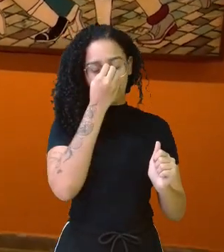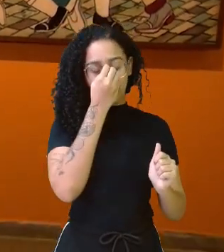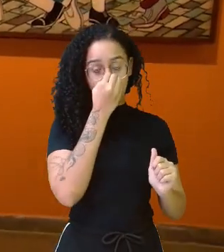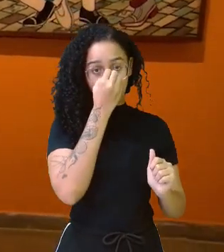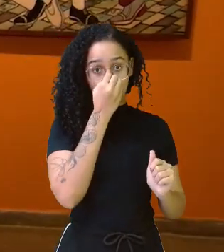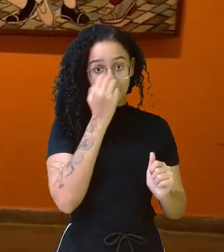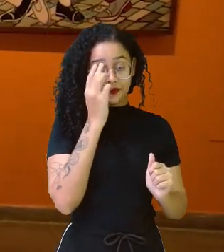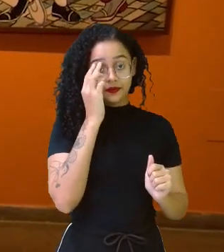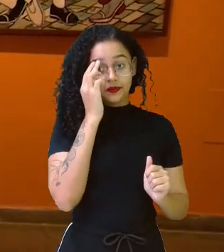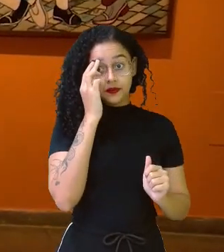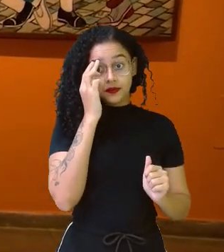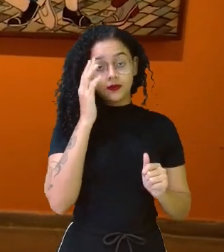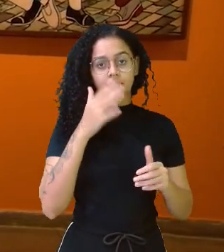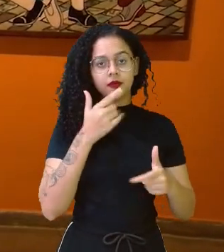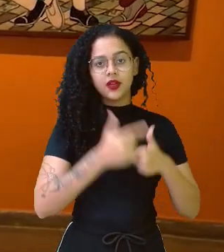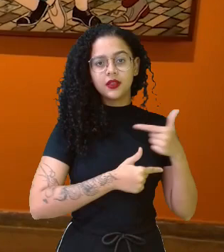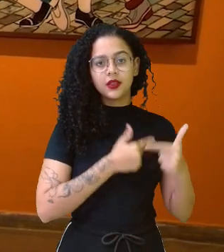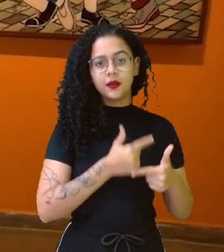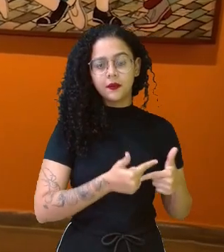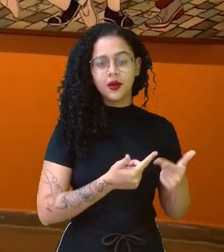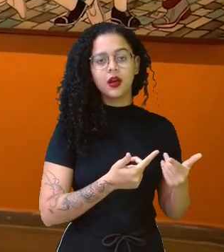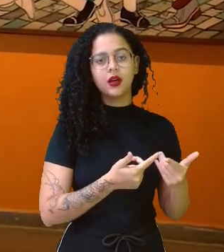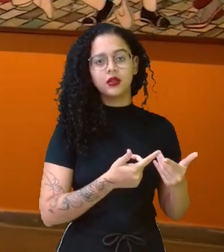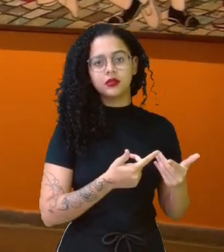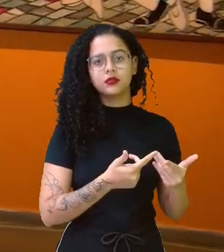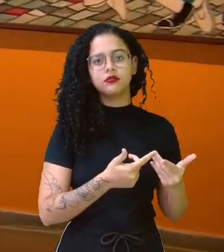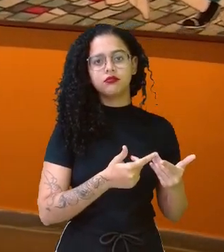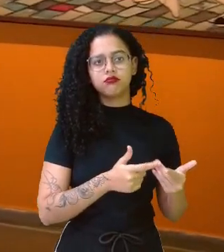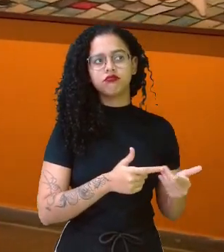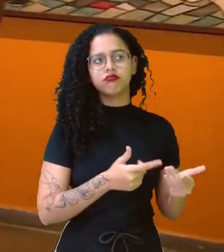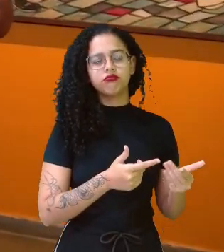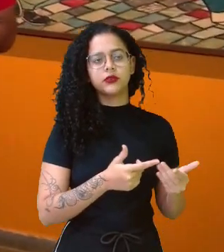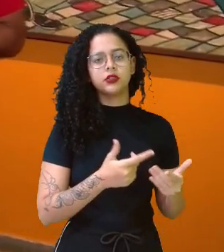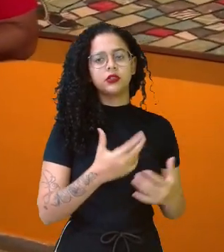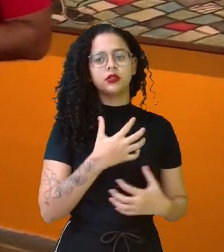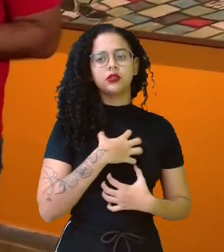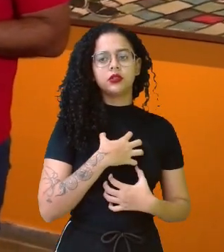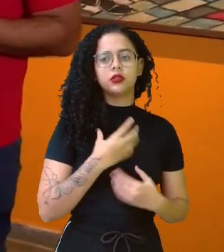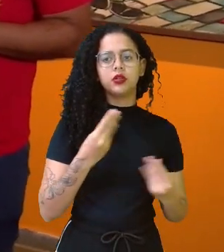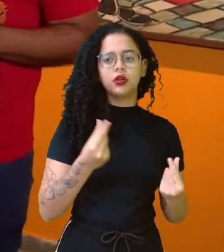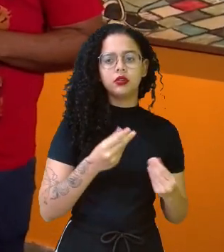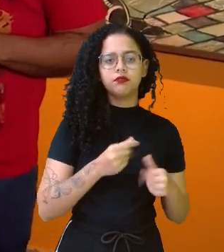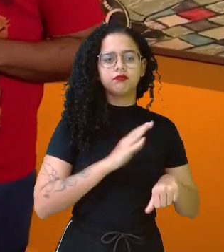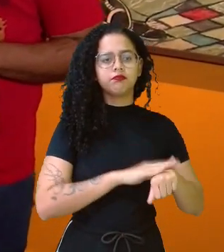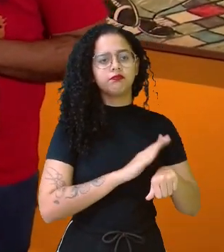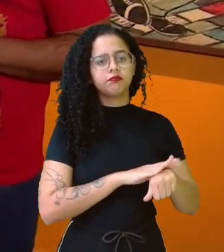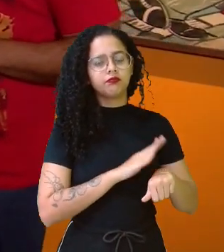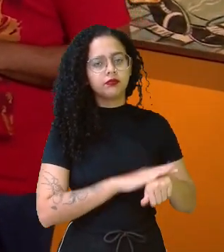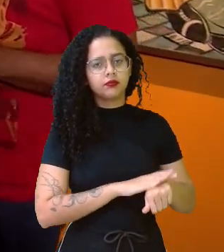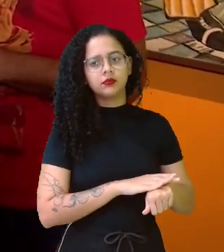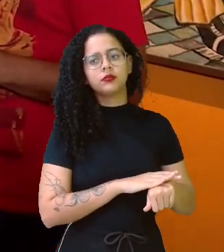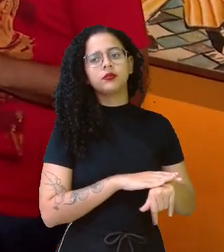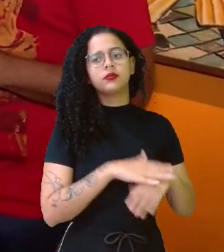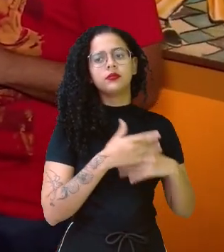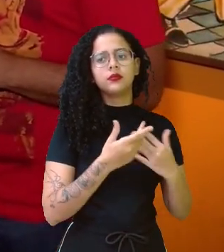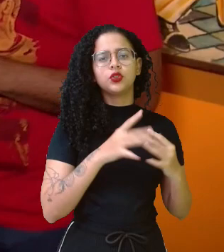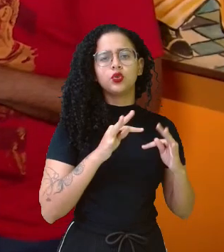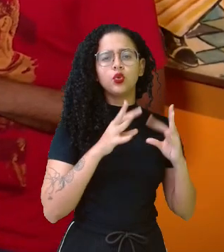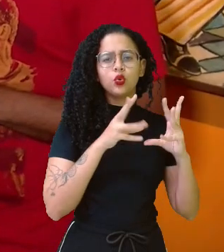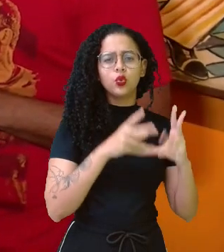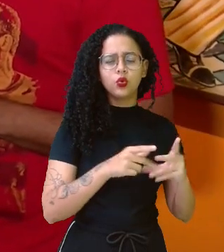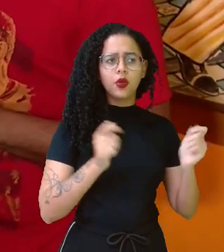Um artista que trabalha a partir da intuição, ele é autodidata, né? Isso. Então isso tudo